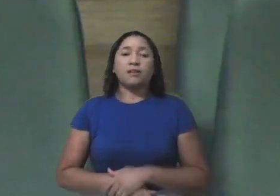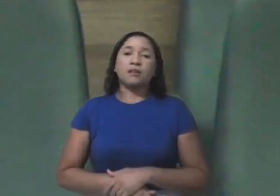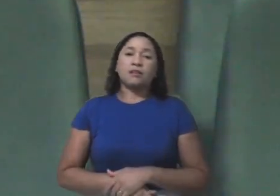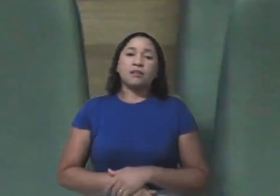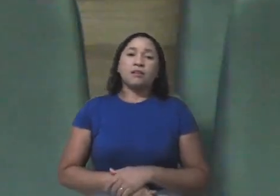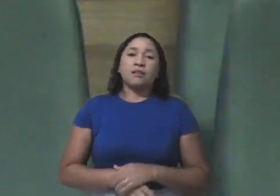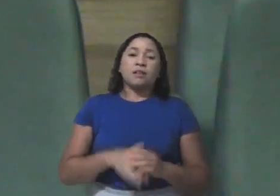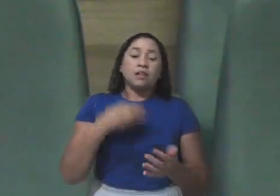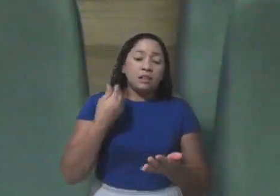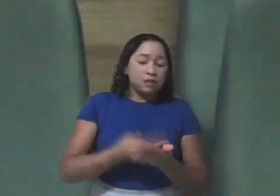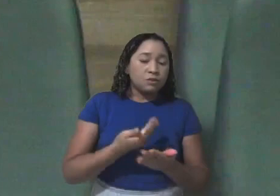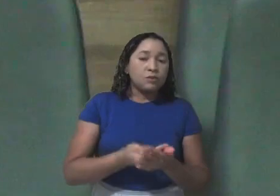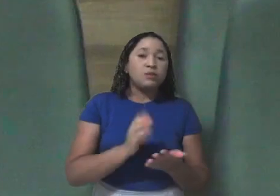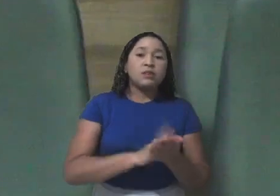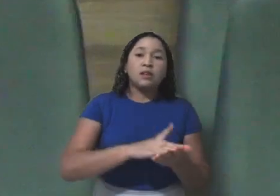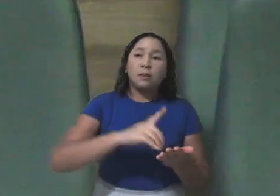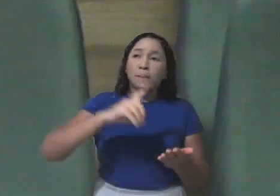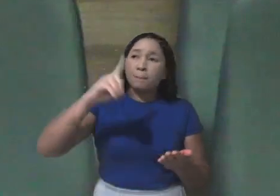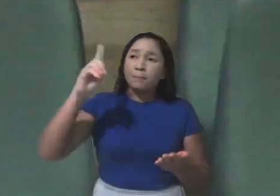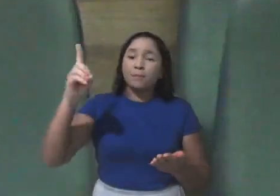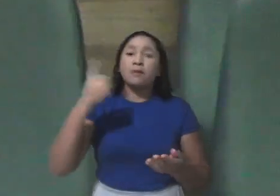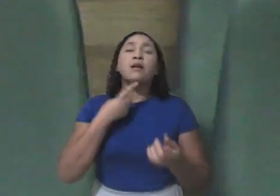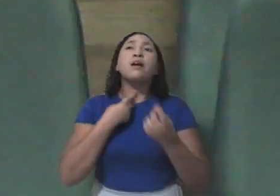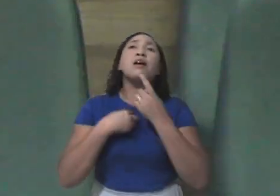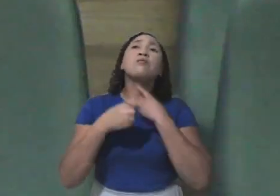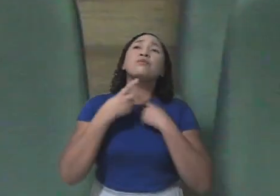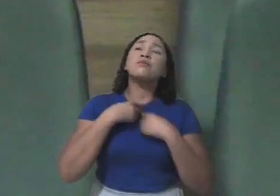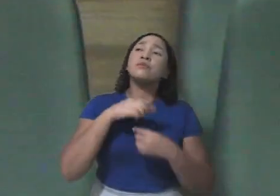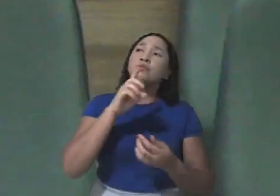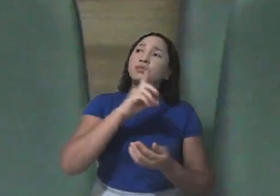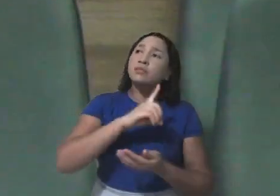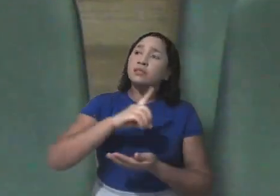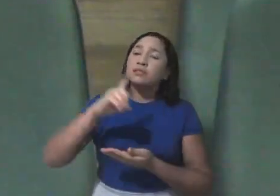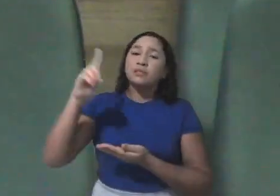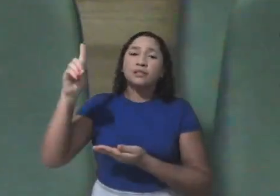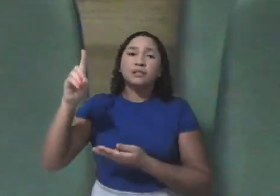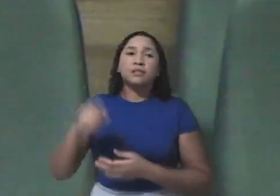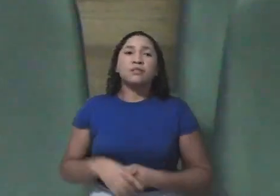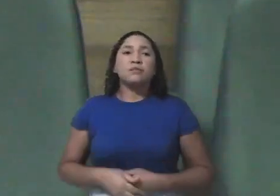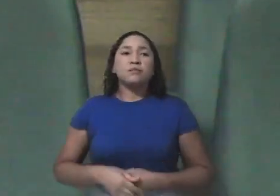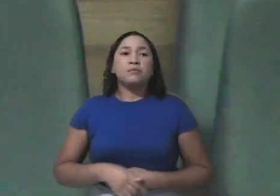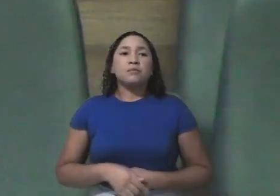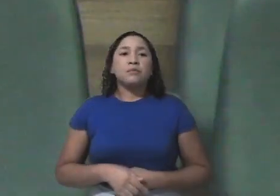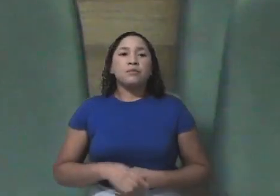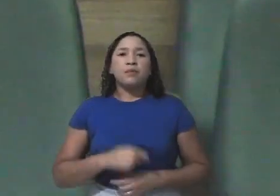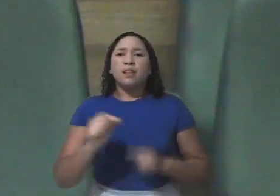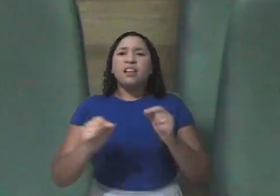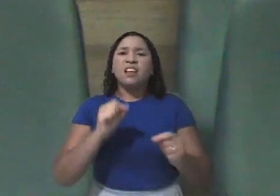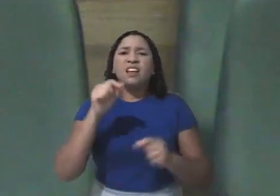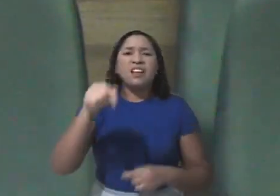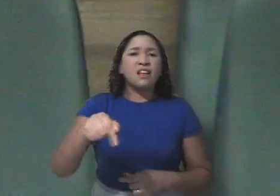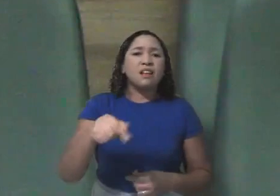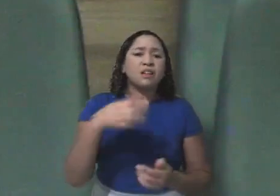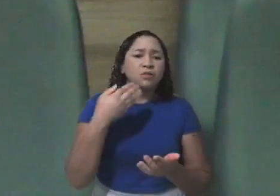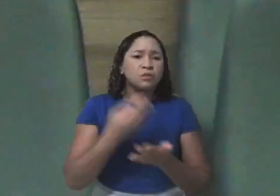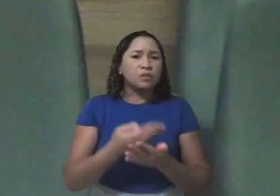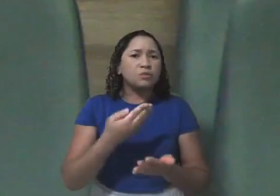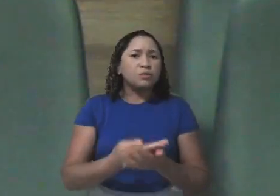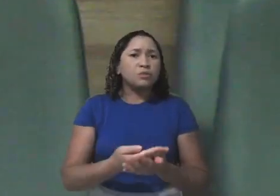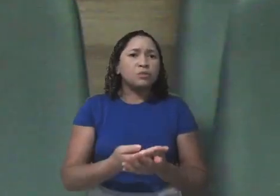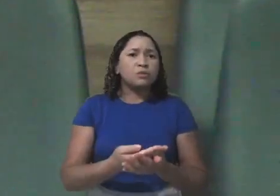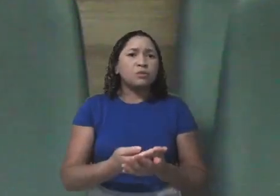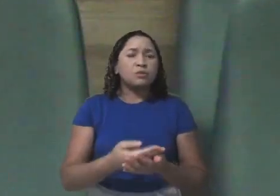Bíblia, a vontade de Deus, né? O curso de teologia, quem já teve a oportunidade de fazer o curso de teologia? Aqui, o